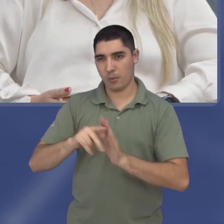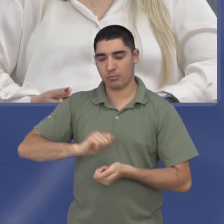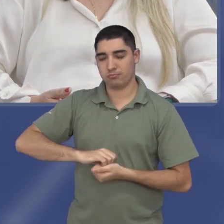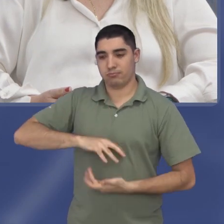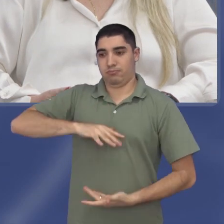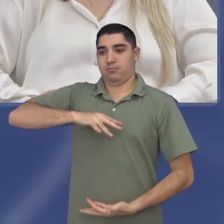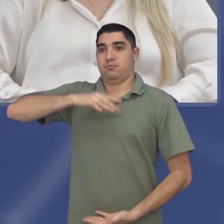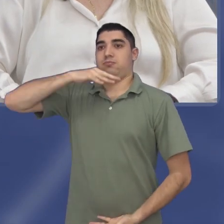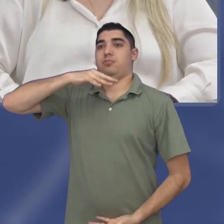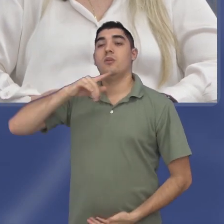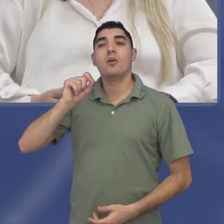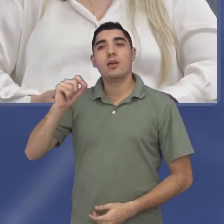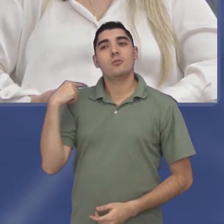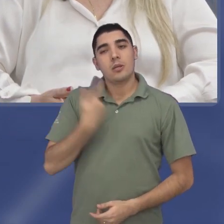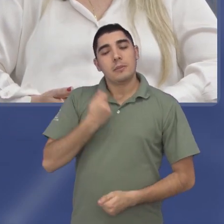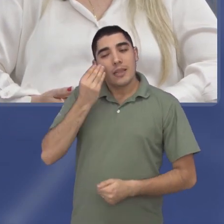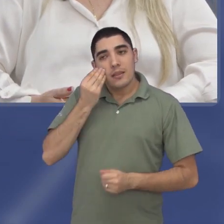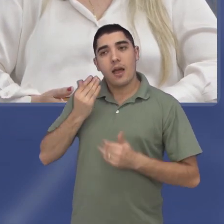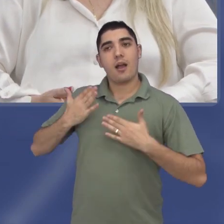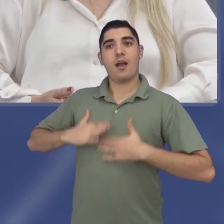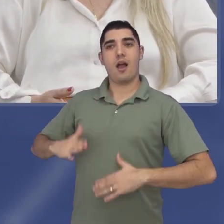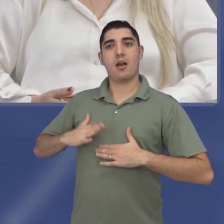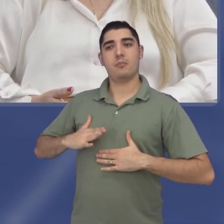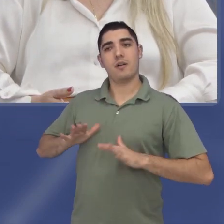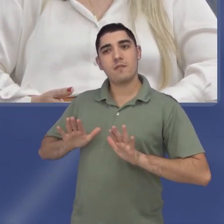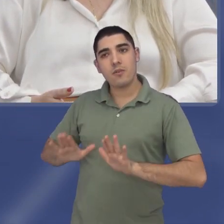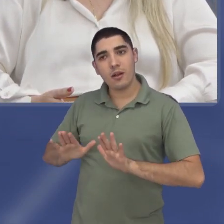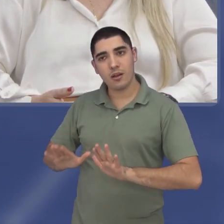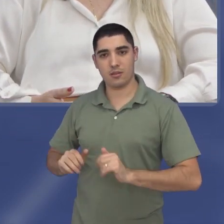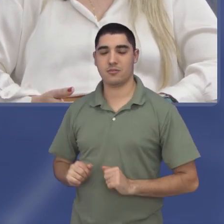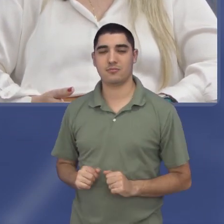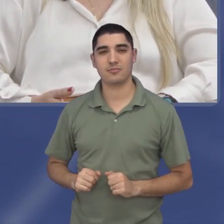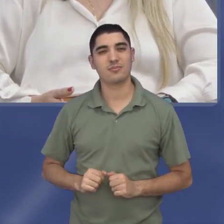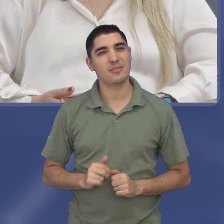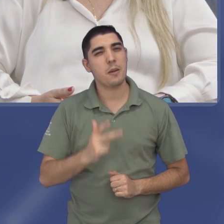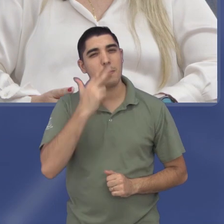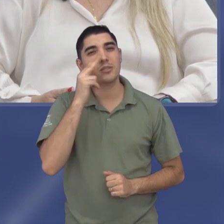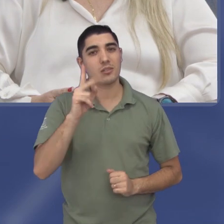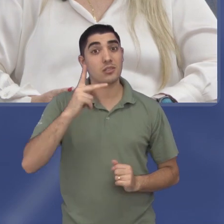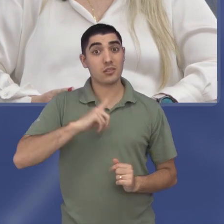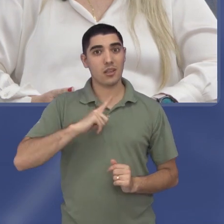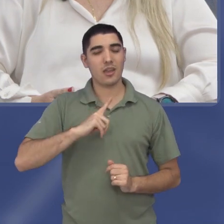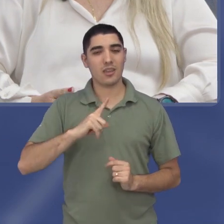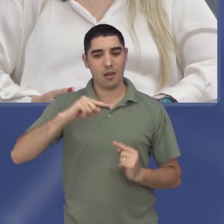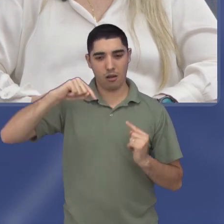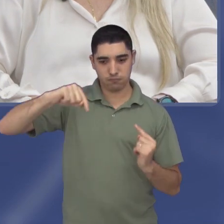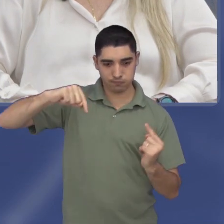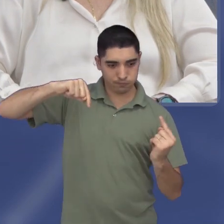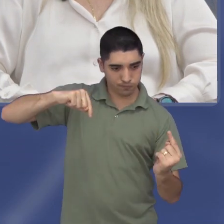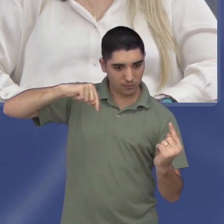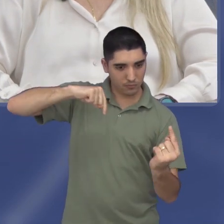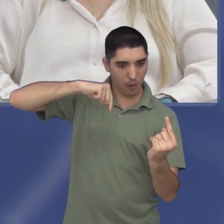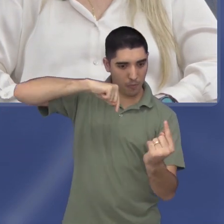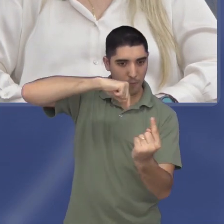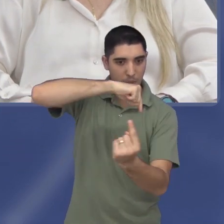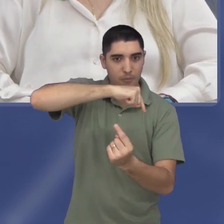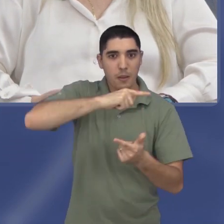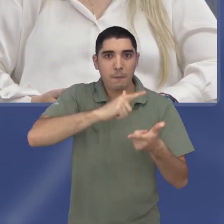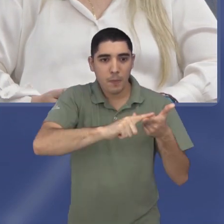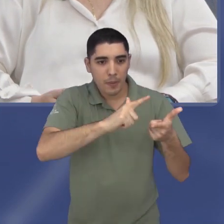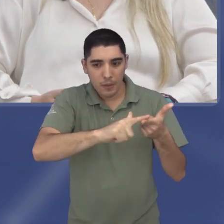É preciso desacelerar, né? Romper esse ciclo, né, Rafaela, que a gente vem falando, que a gente